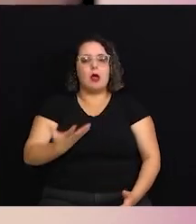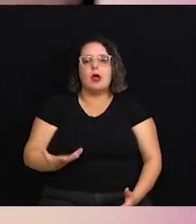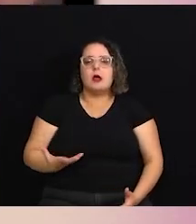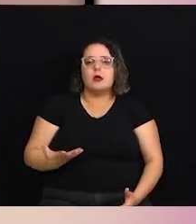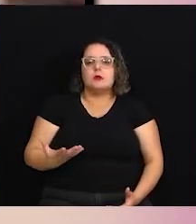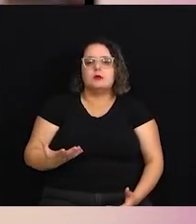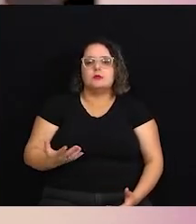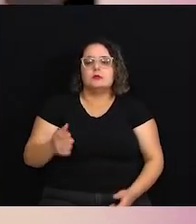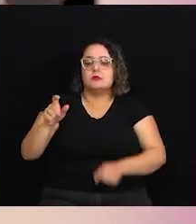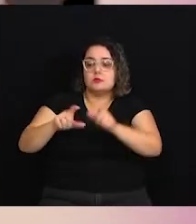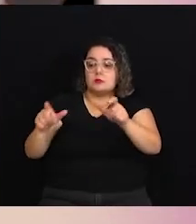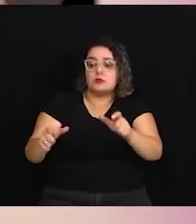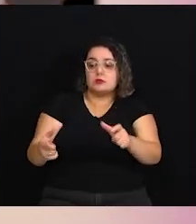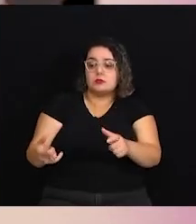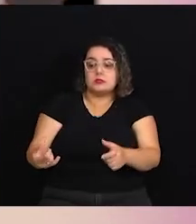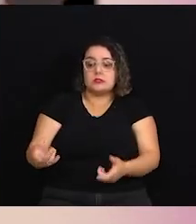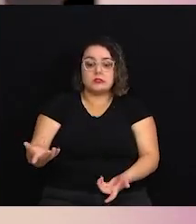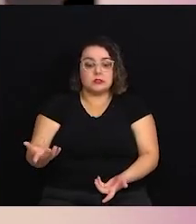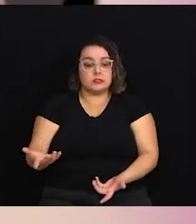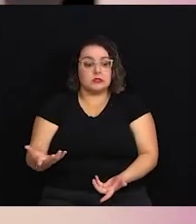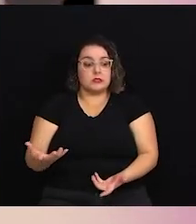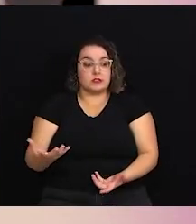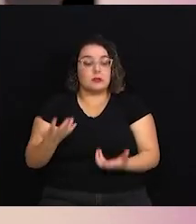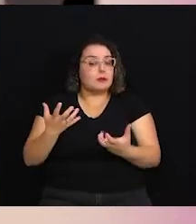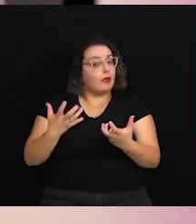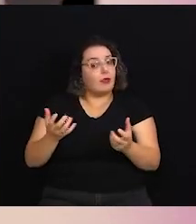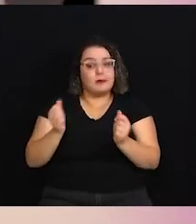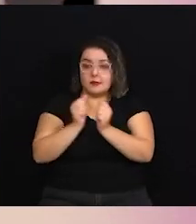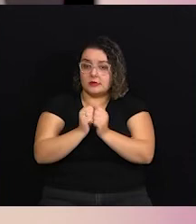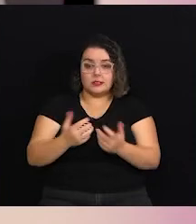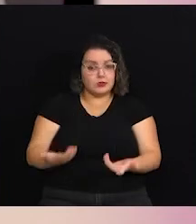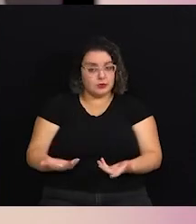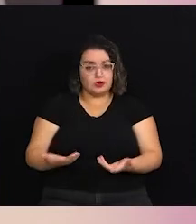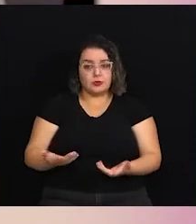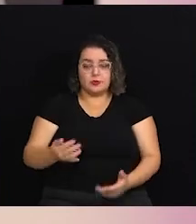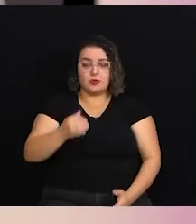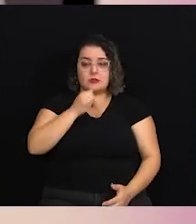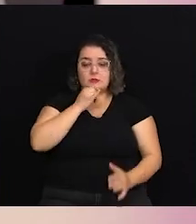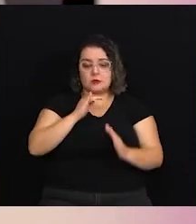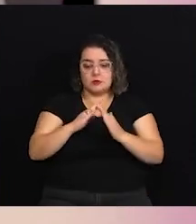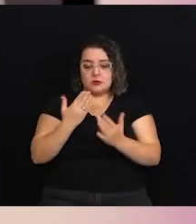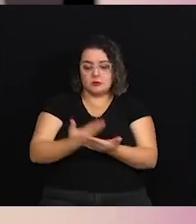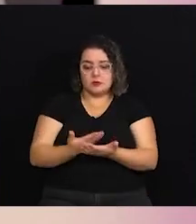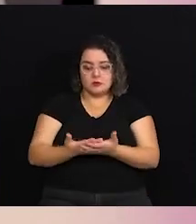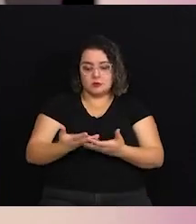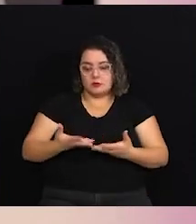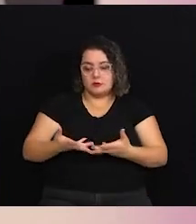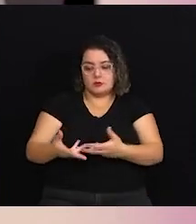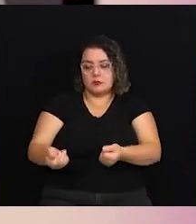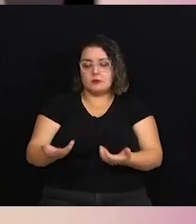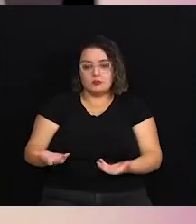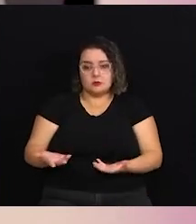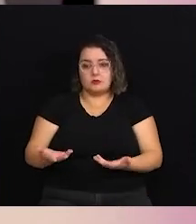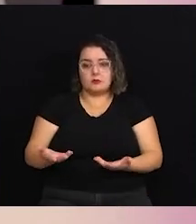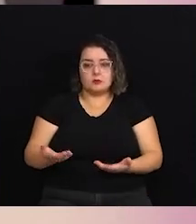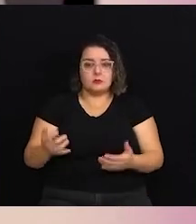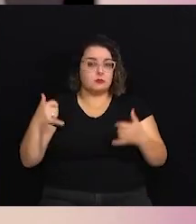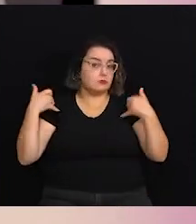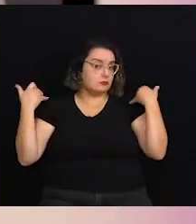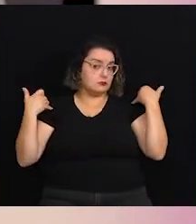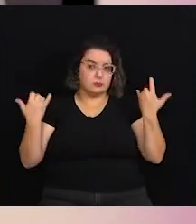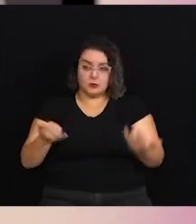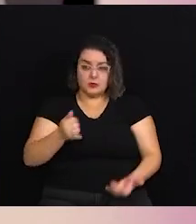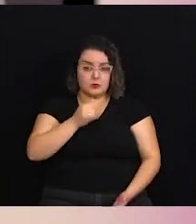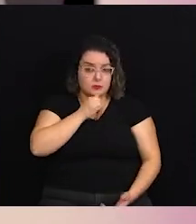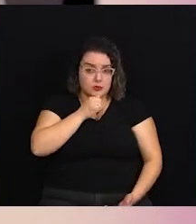Amado querido pelo próximo esse por exemplo você na escola você não é convidado para ir no